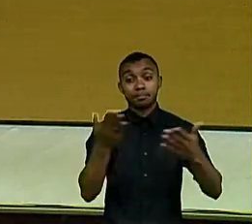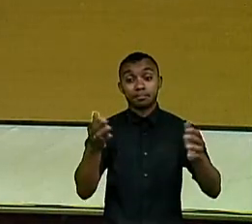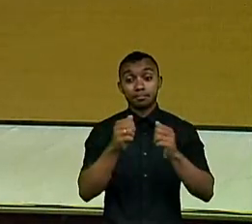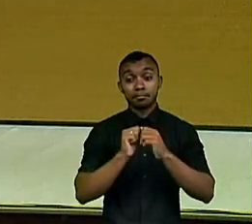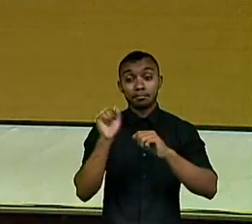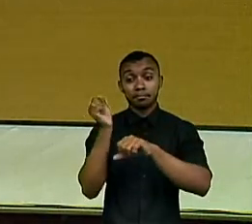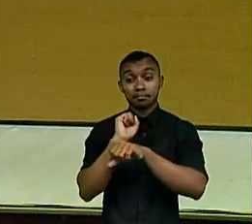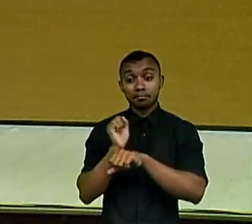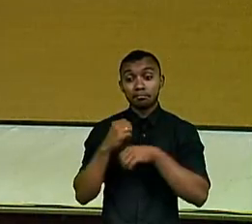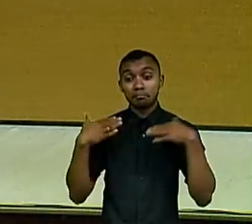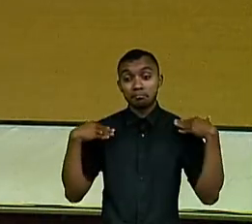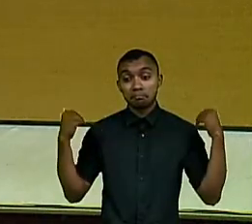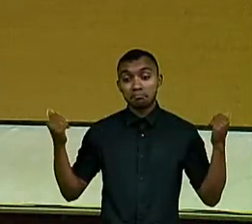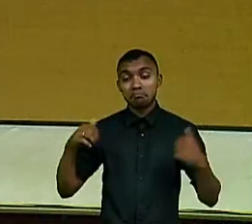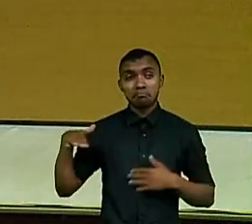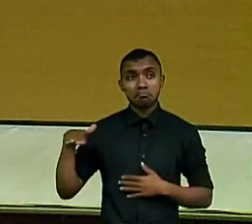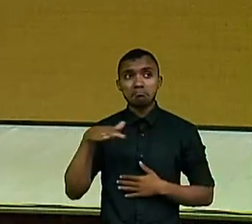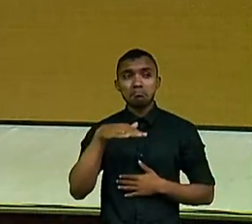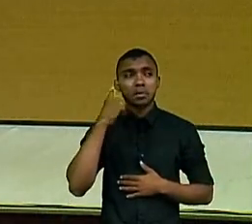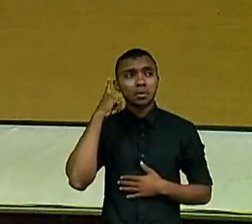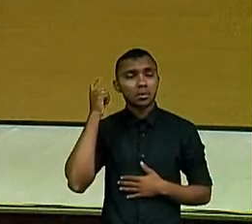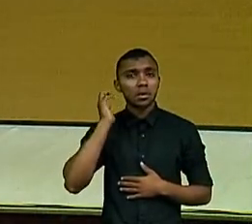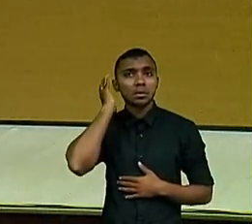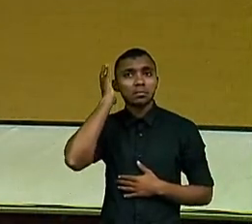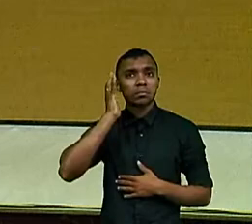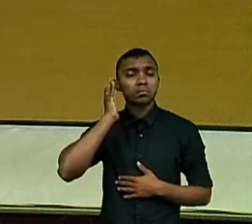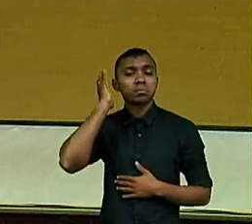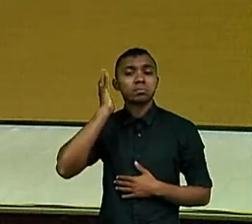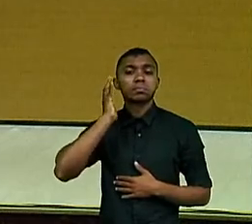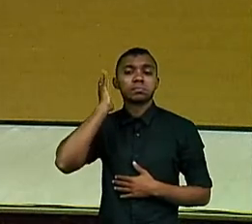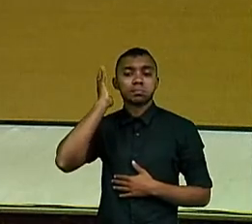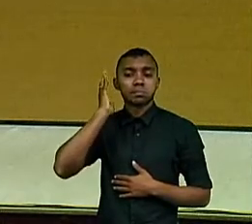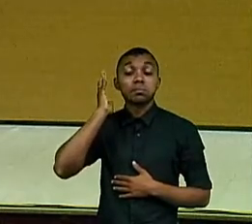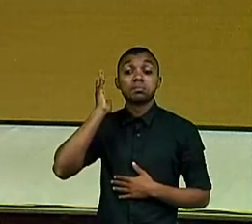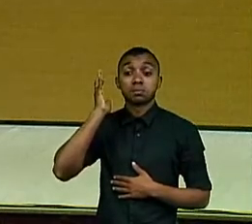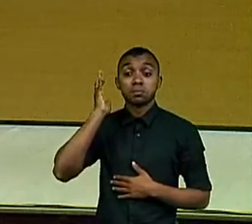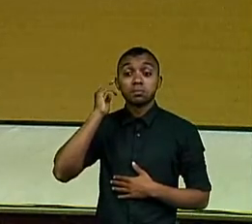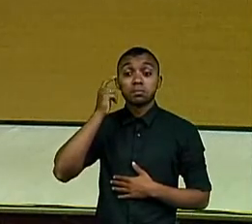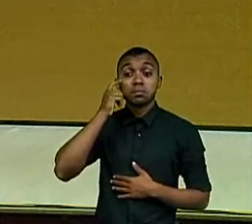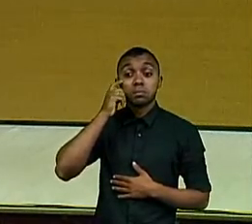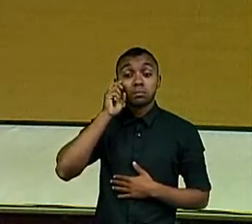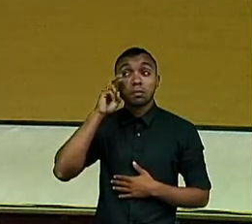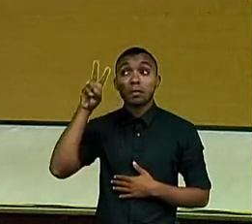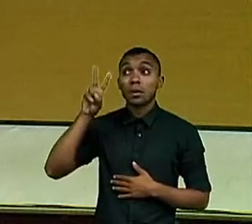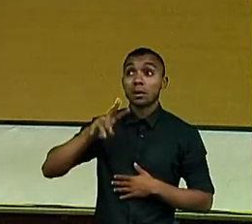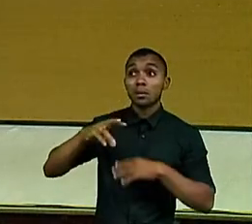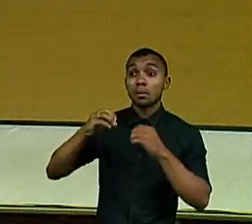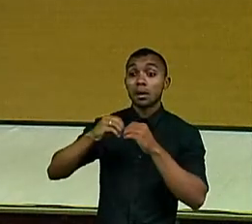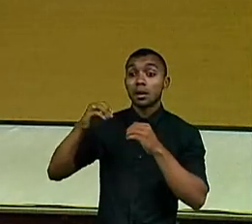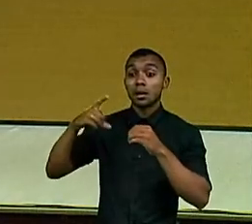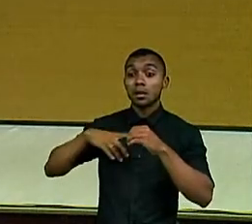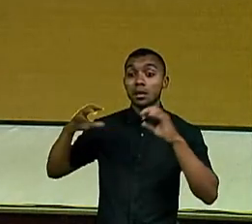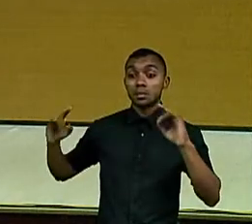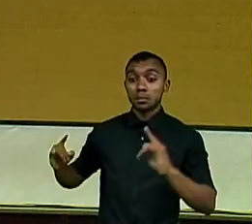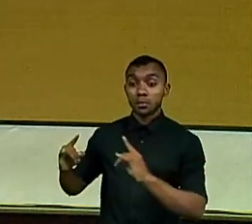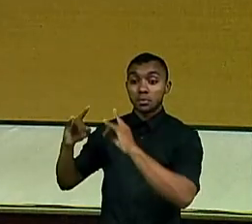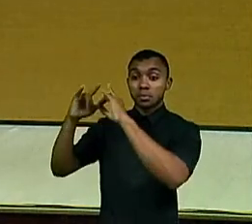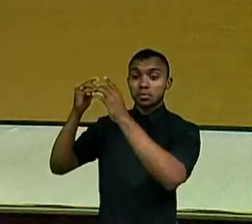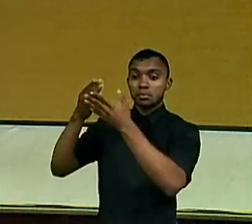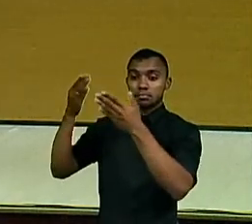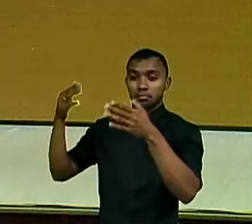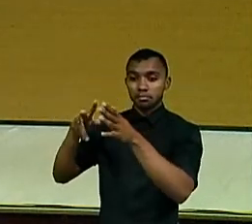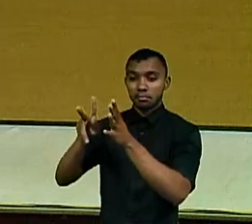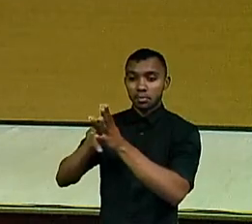Ouvindo uma rádio e de repente passa aqui próximo das Antenas de TV e rádio e